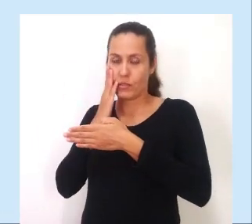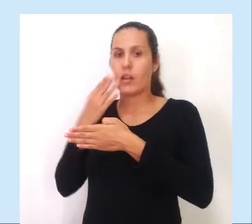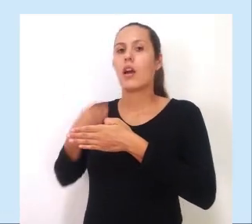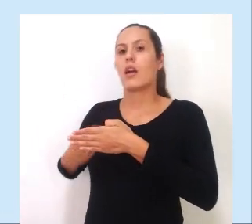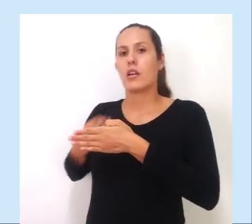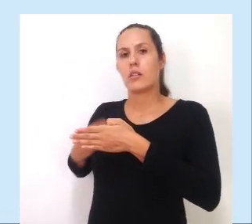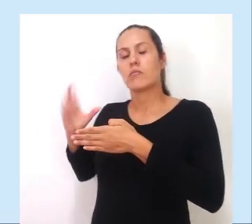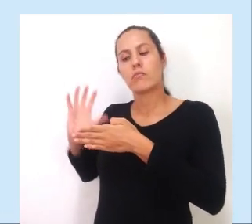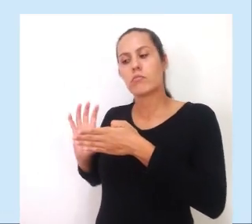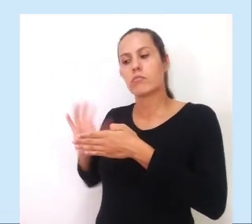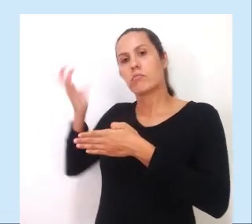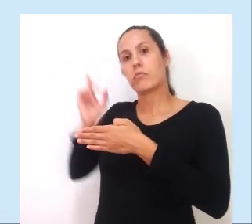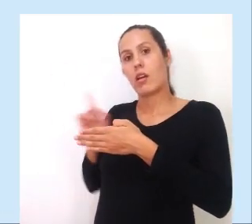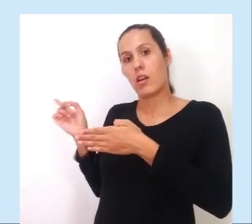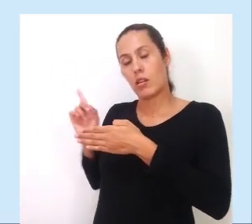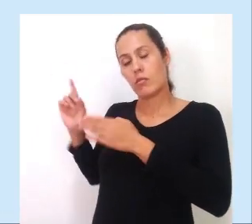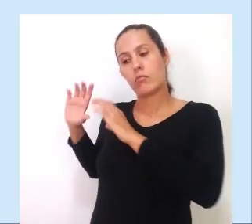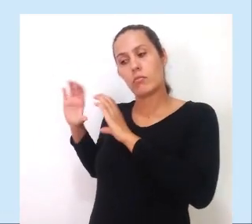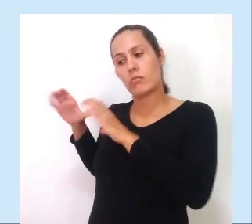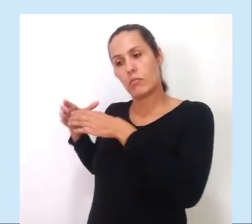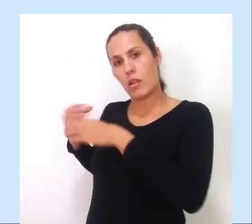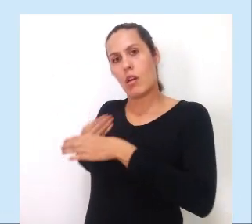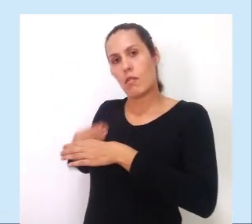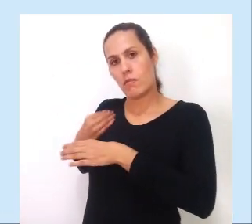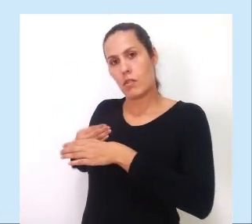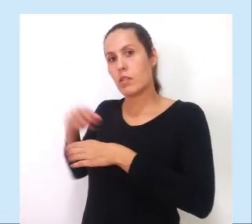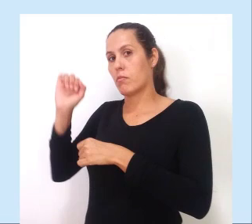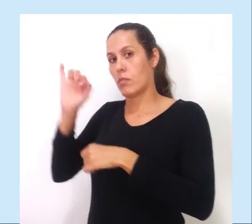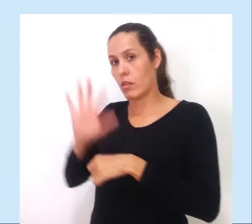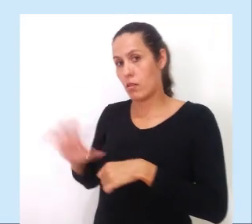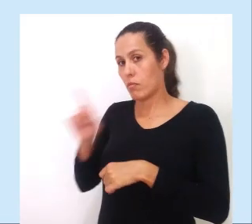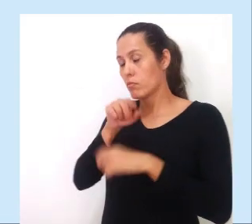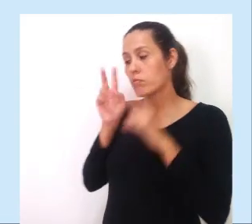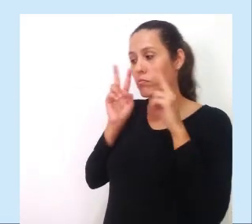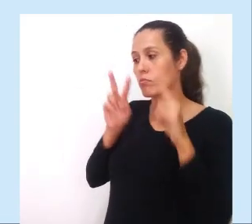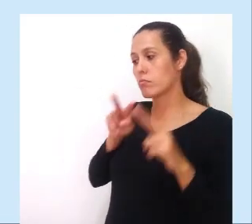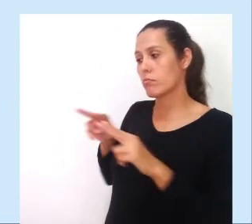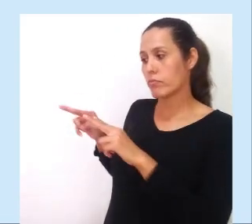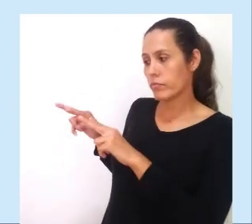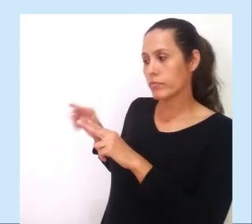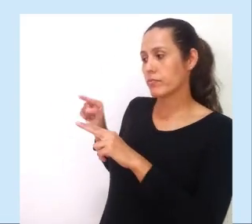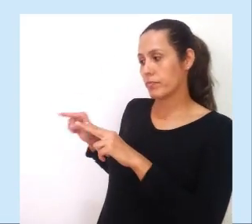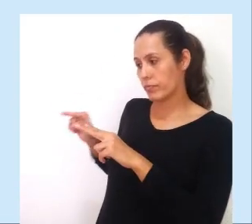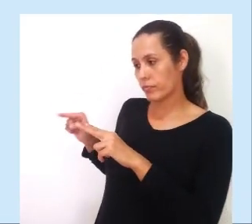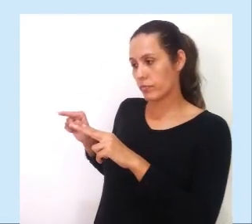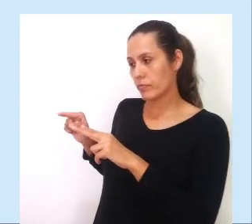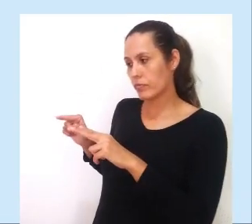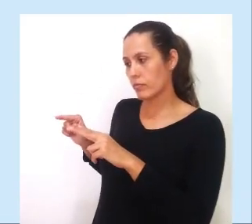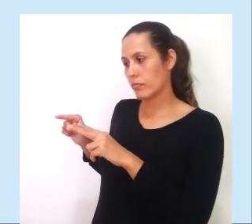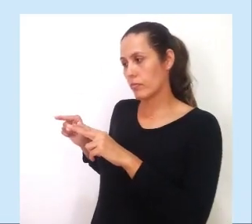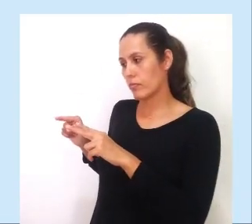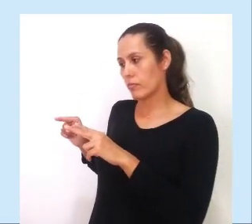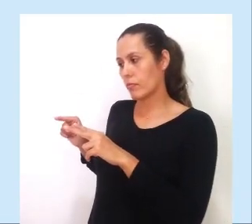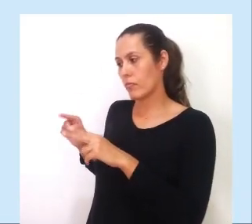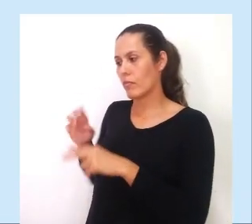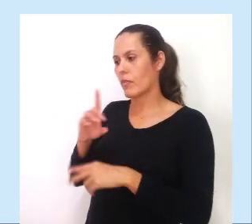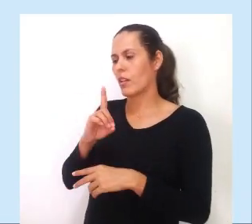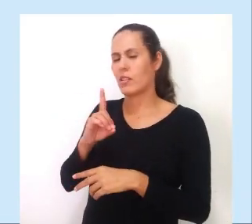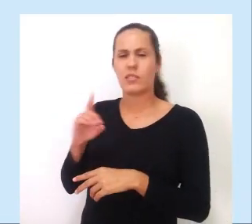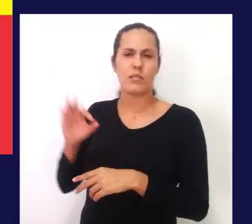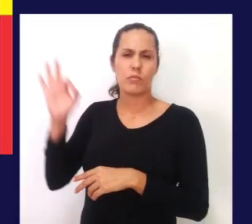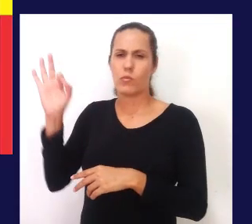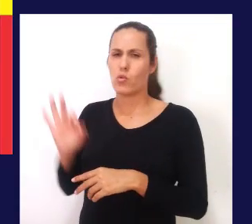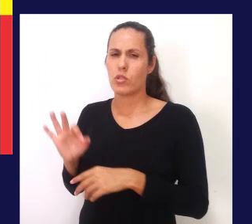23 mil anos antes da idade de Cristo, onde tinha essa espécie, que era o mamute. Pela